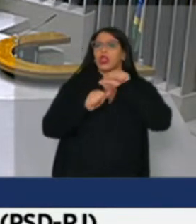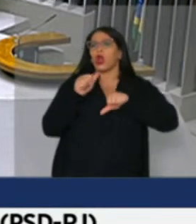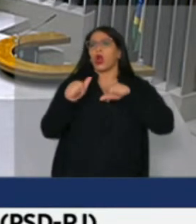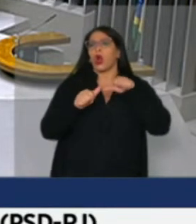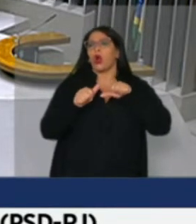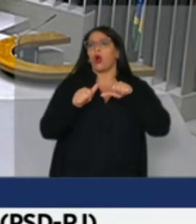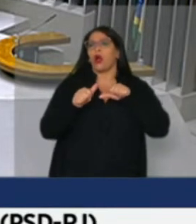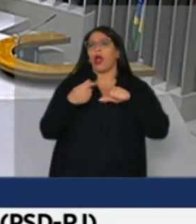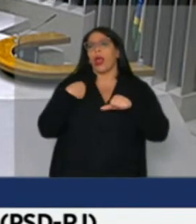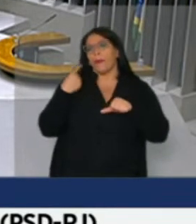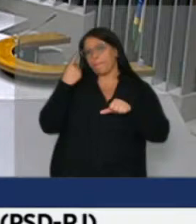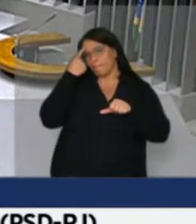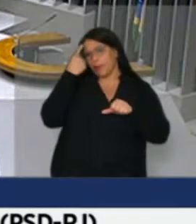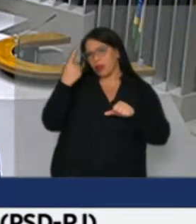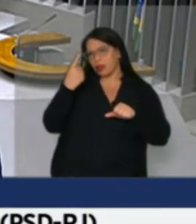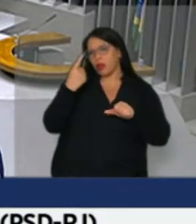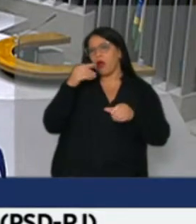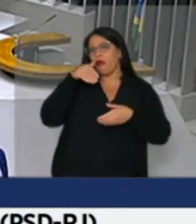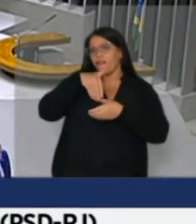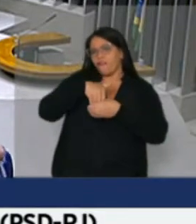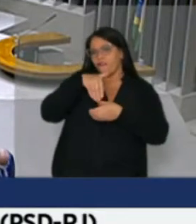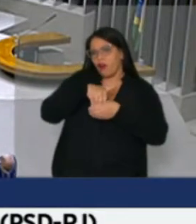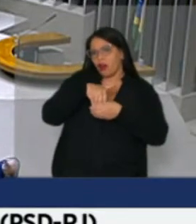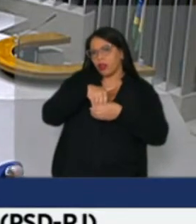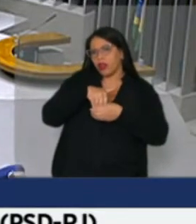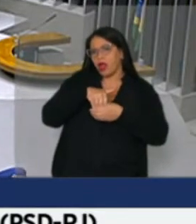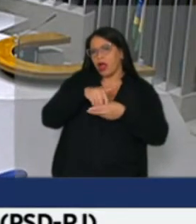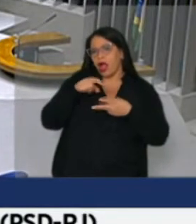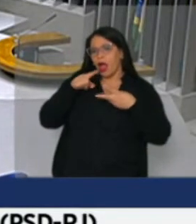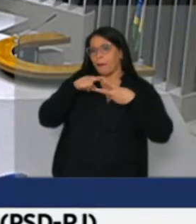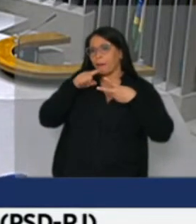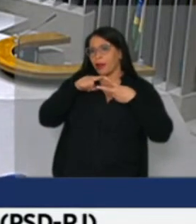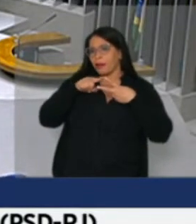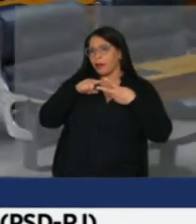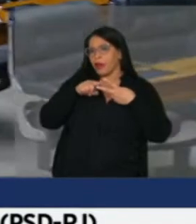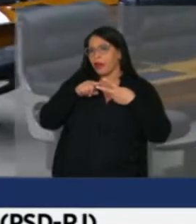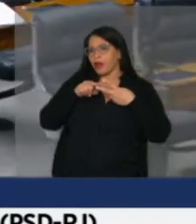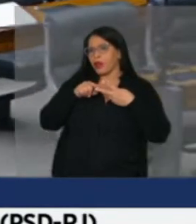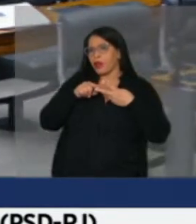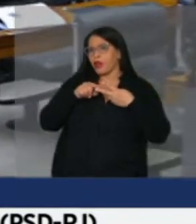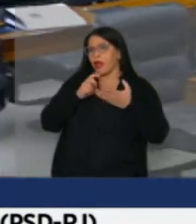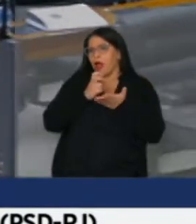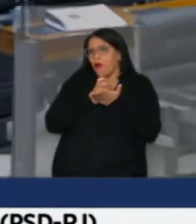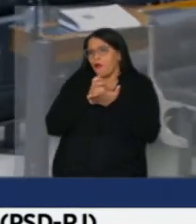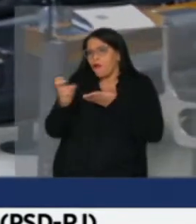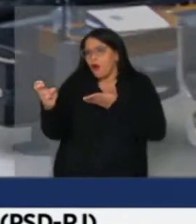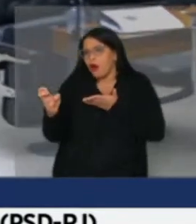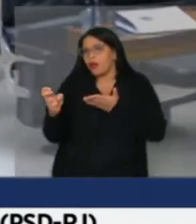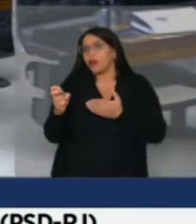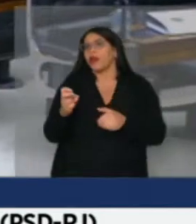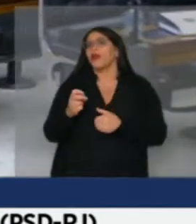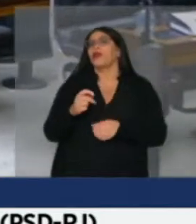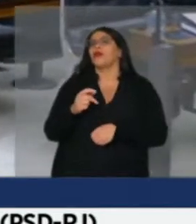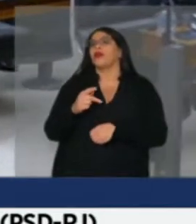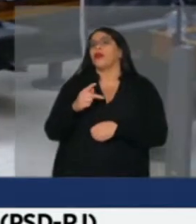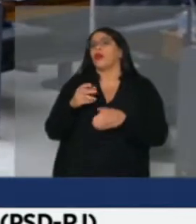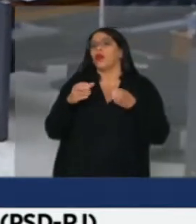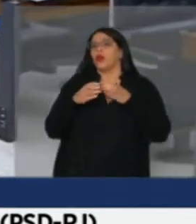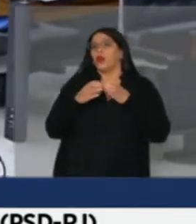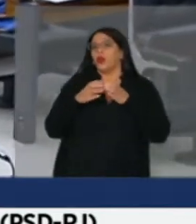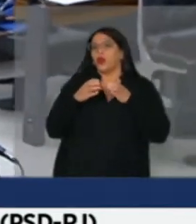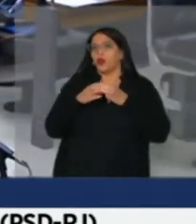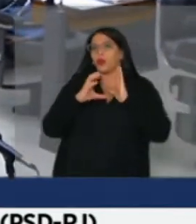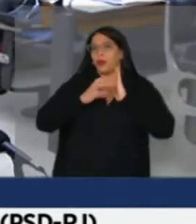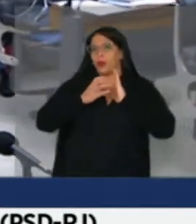e que iria votar pela cassação do mandato da deputada Flor de Lis, do PSD do Rio de Janeiro. Aí você vê, você